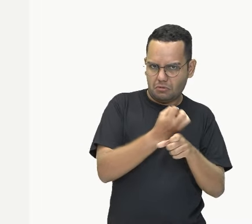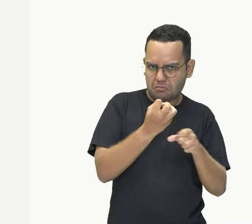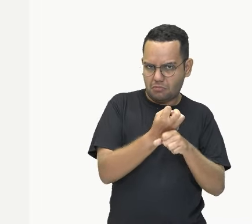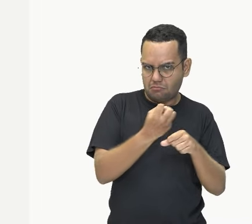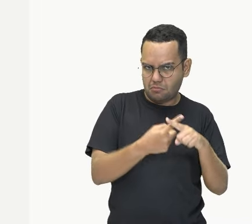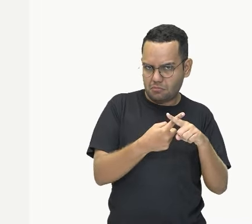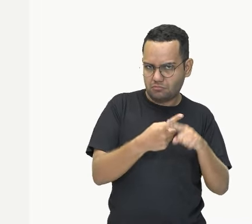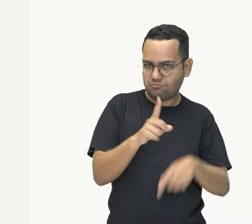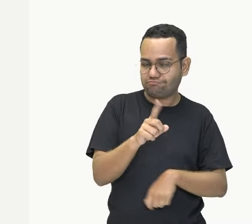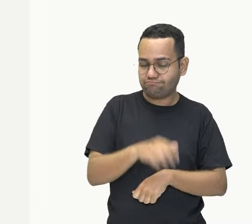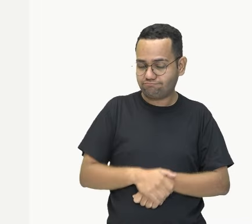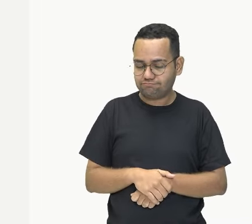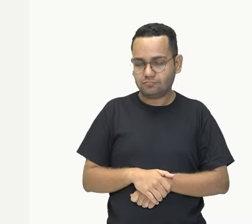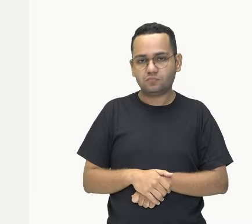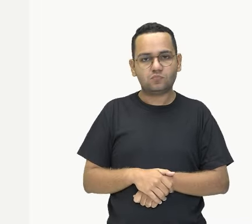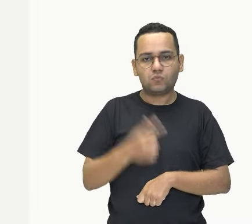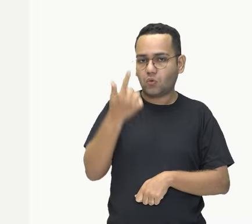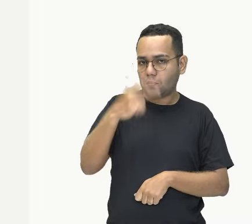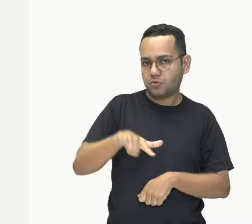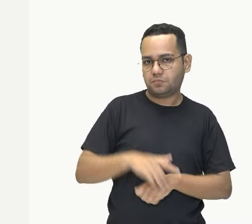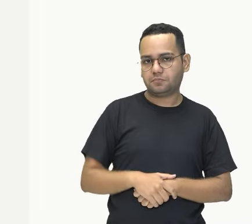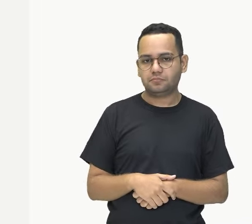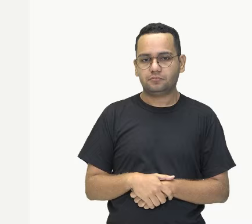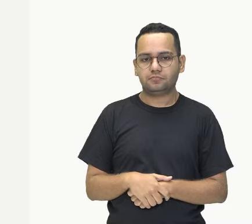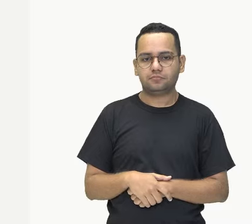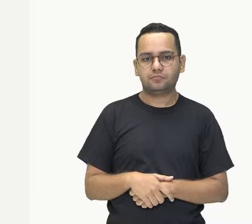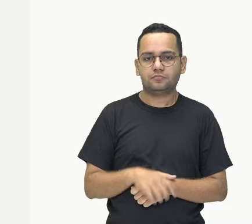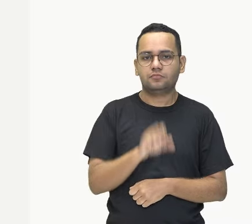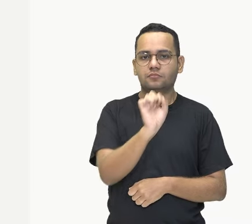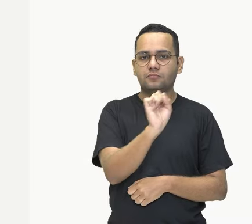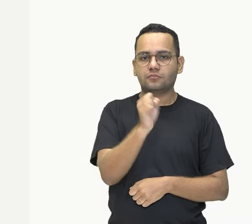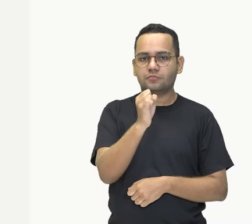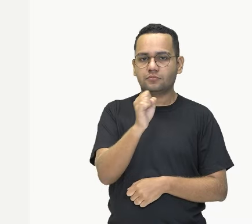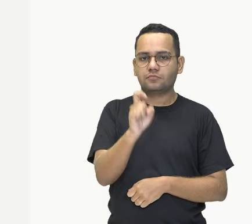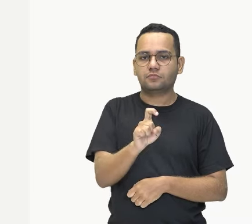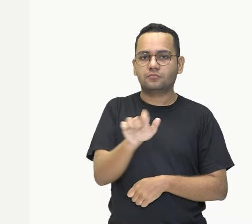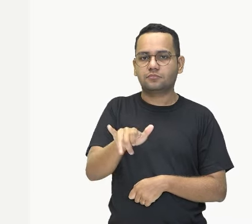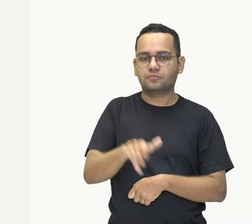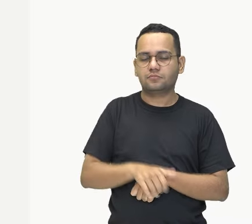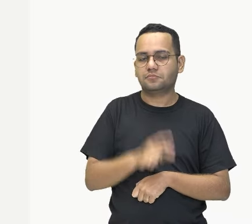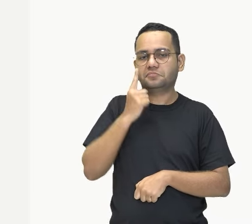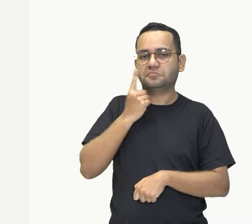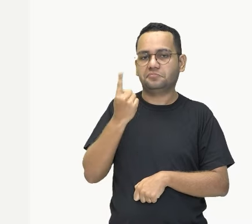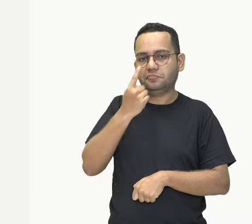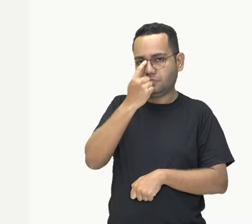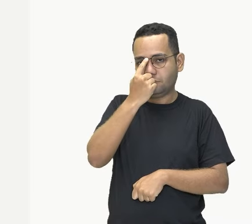Não. Então, eu vou repeti-los. Então, aqui eu tenho